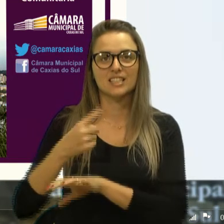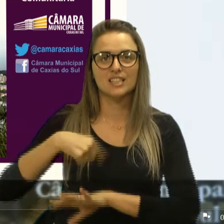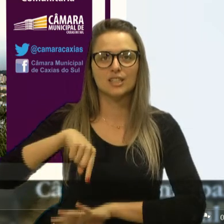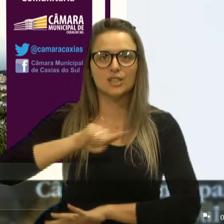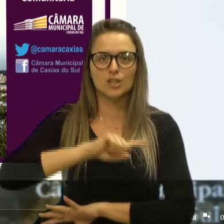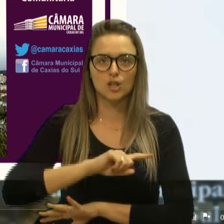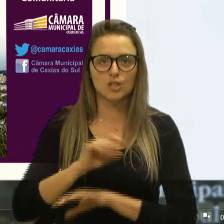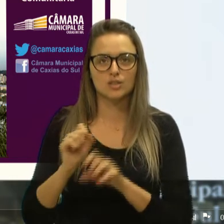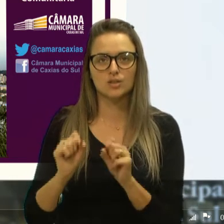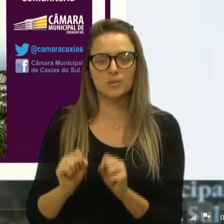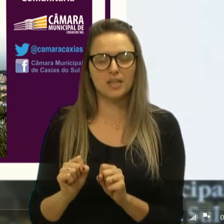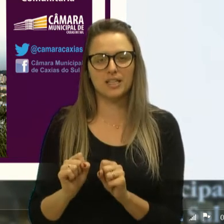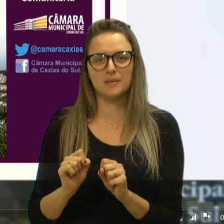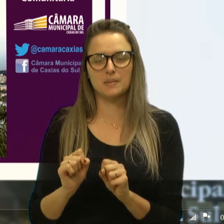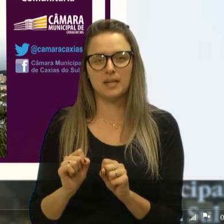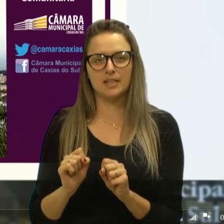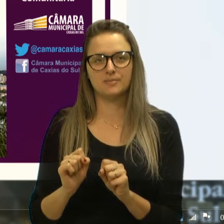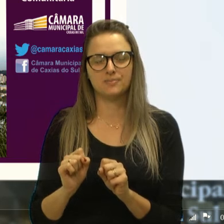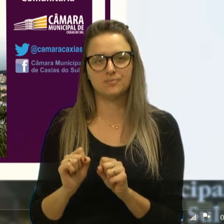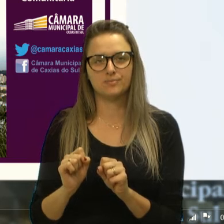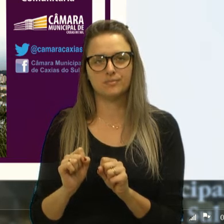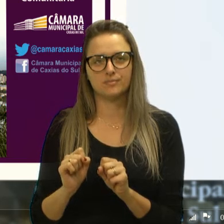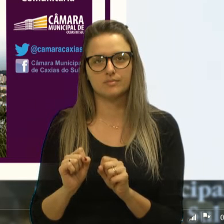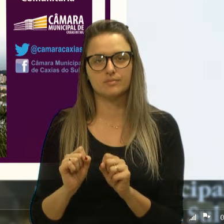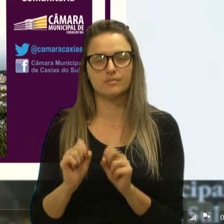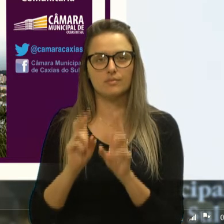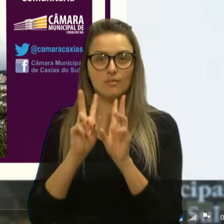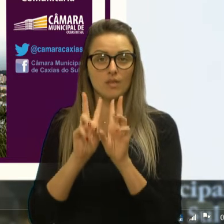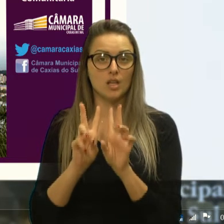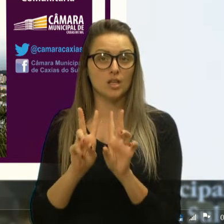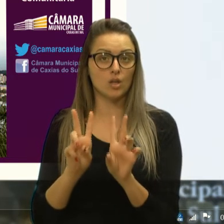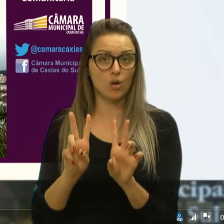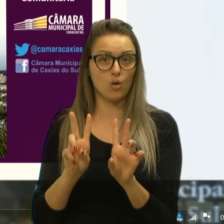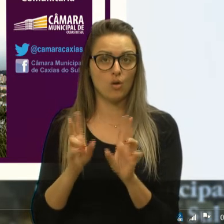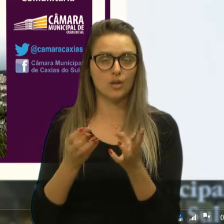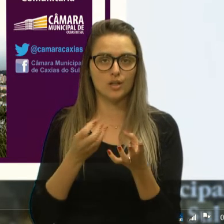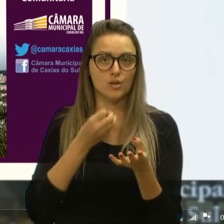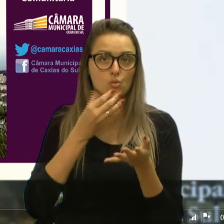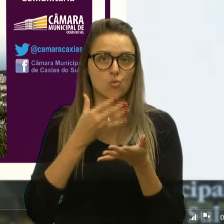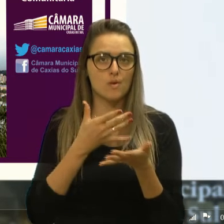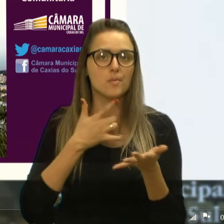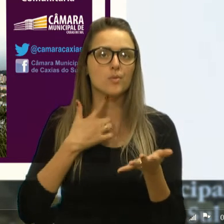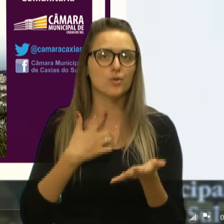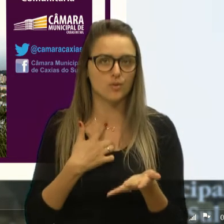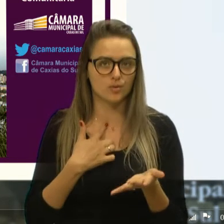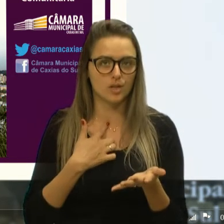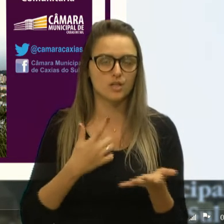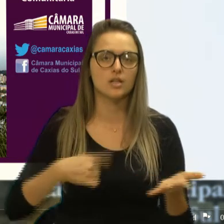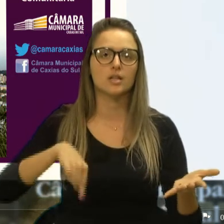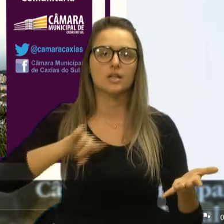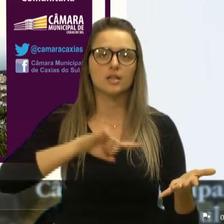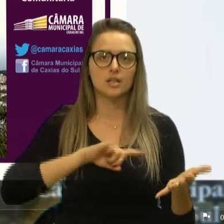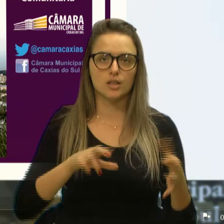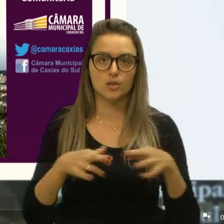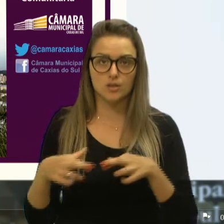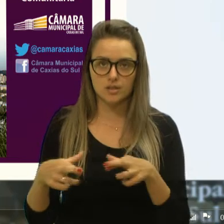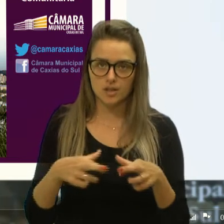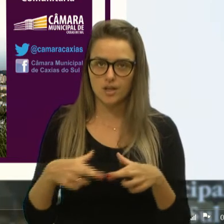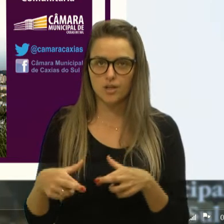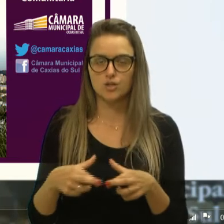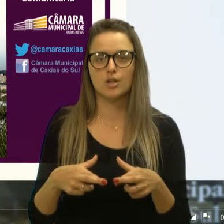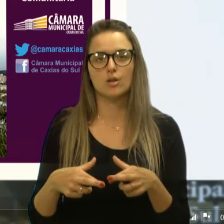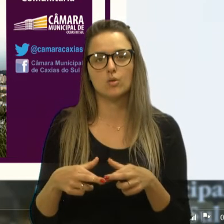que aqueles olhos olhem com os bons olhos que a nossa região sim é uma região